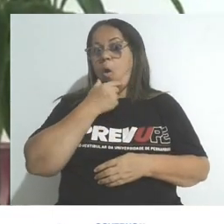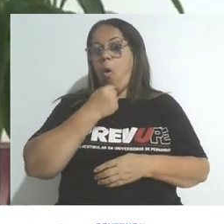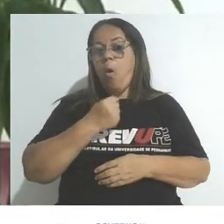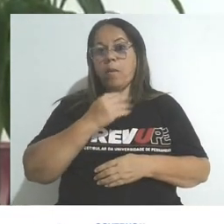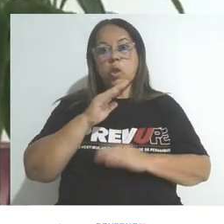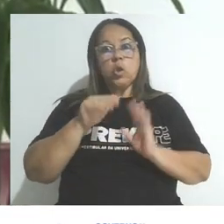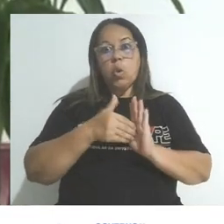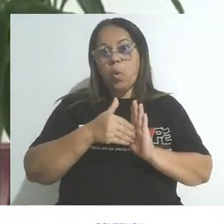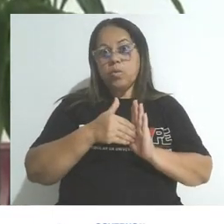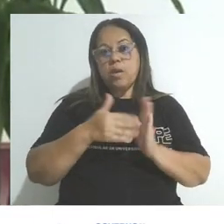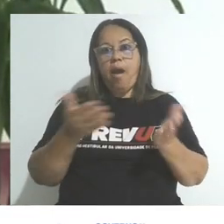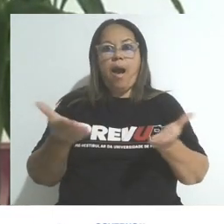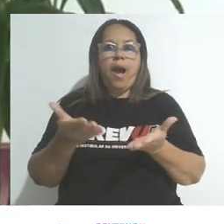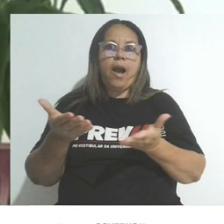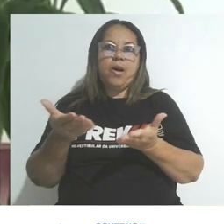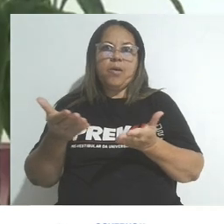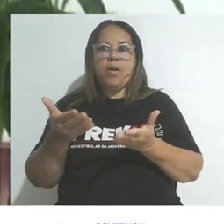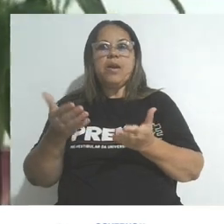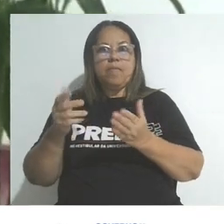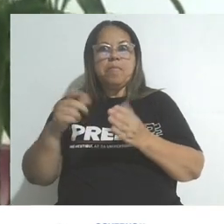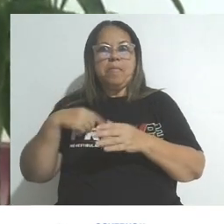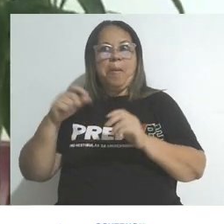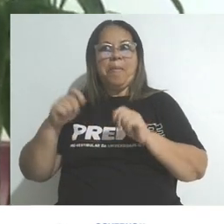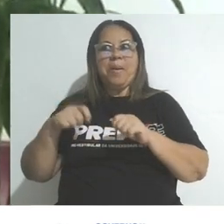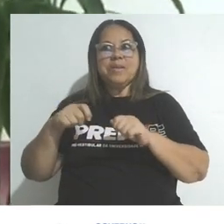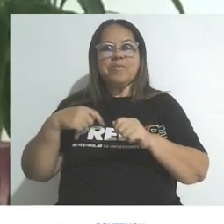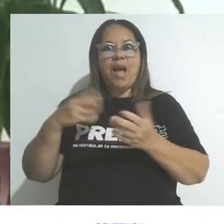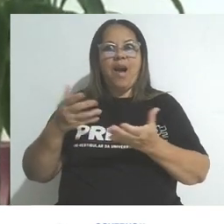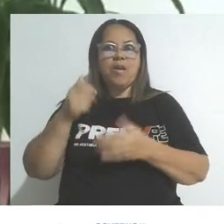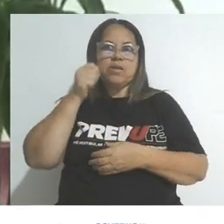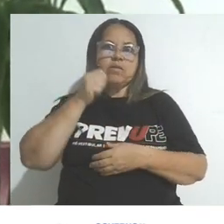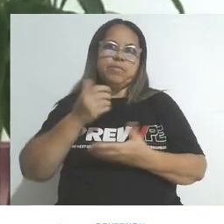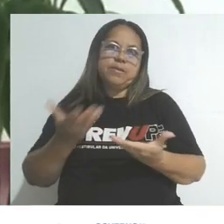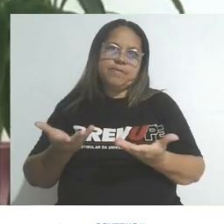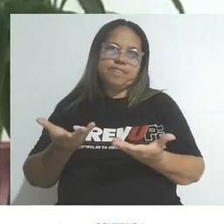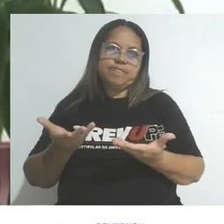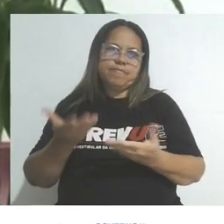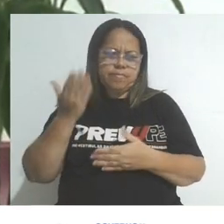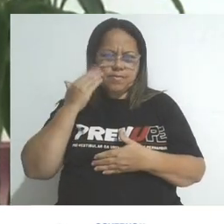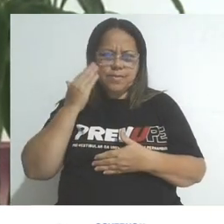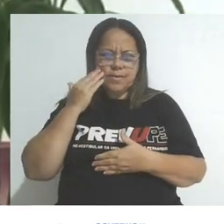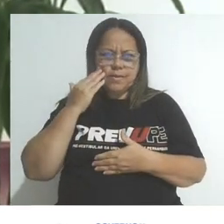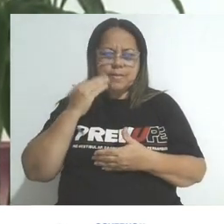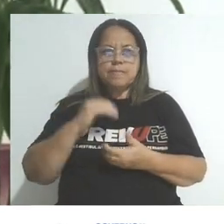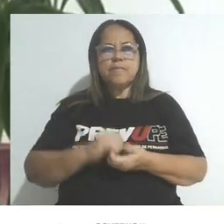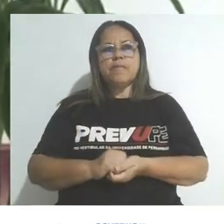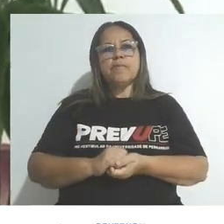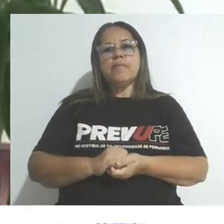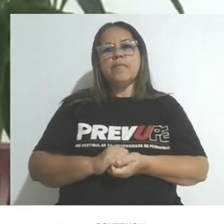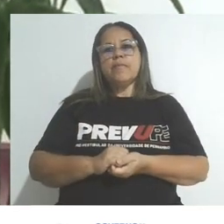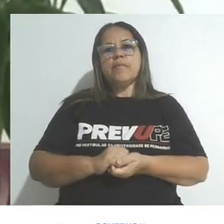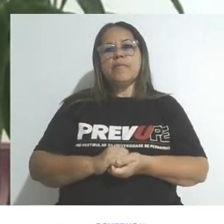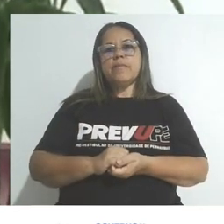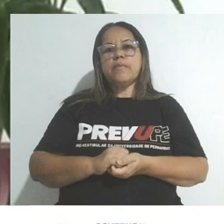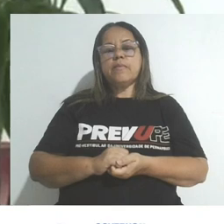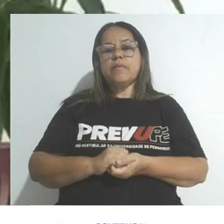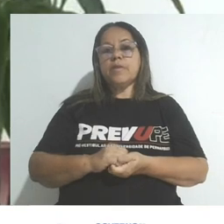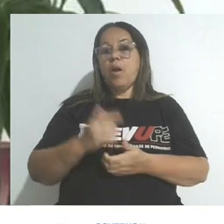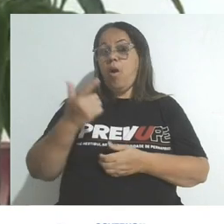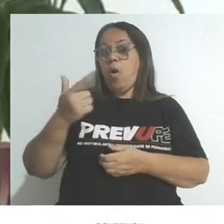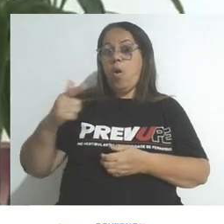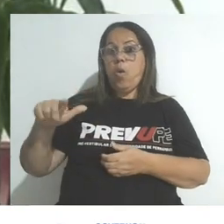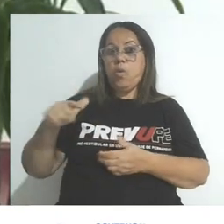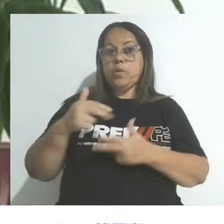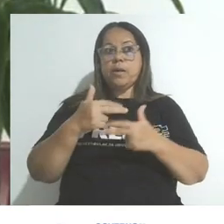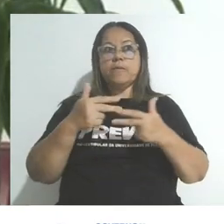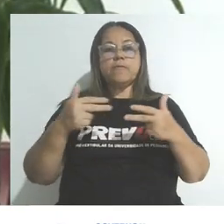todas homens, que vai aumentar a possibilidade de na sexta ser uma menina. Entendeu aí agora? Uma outra questão